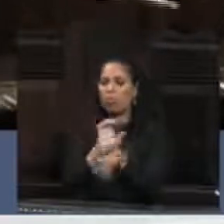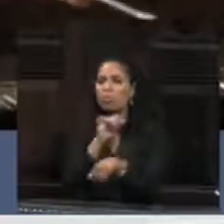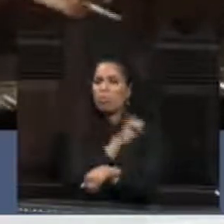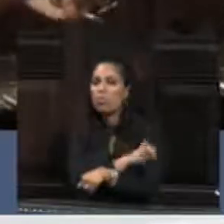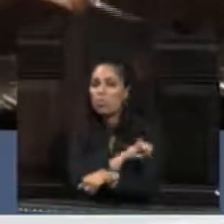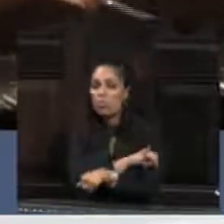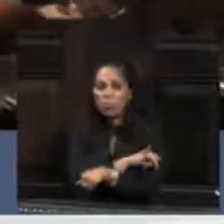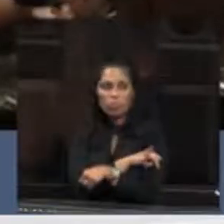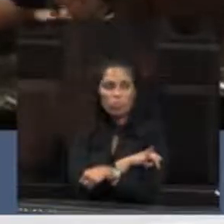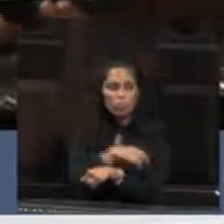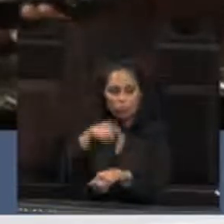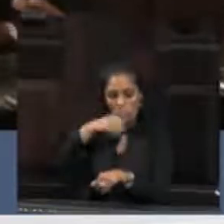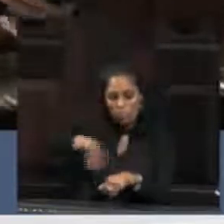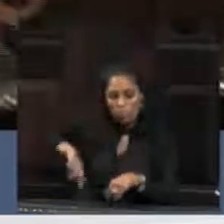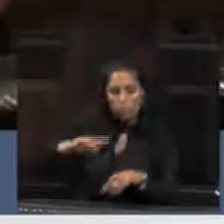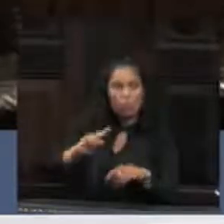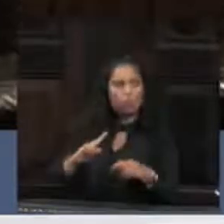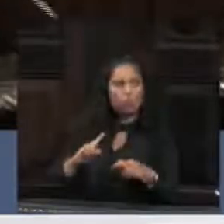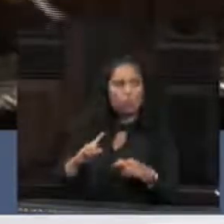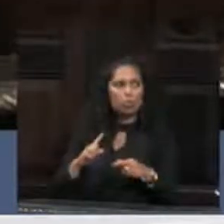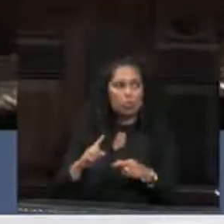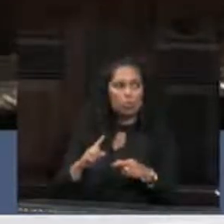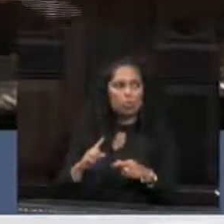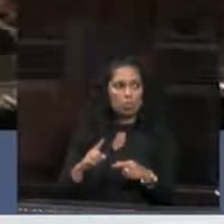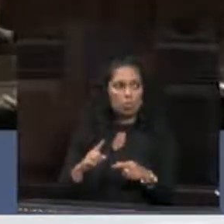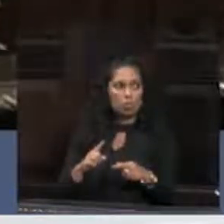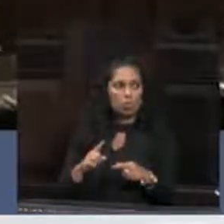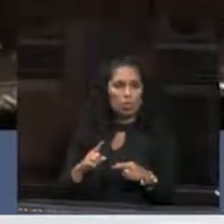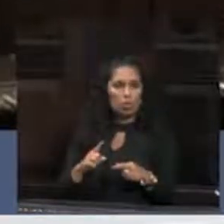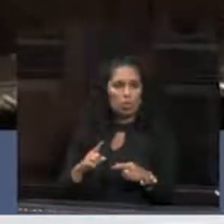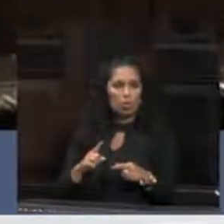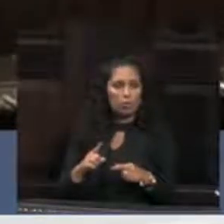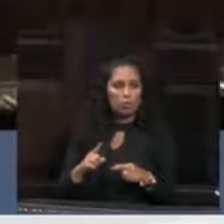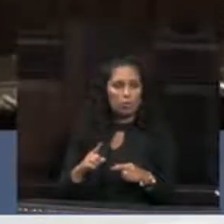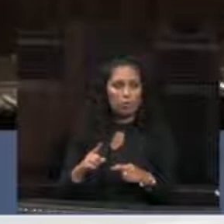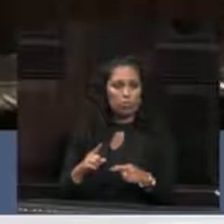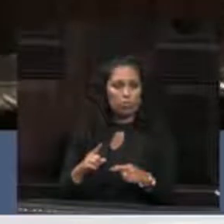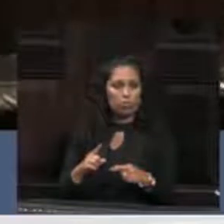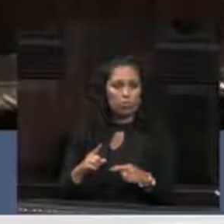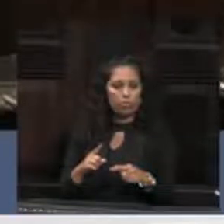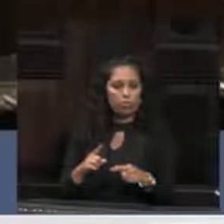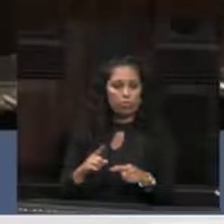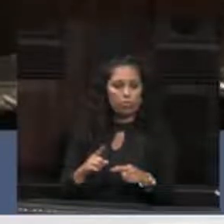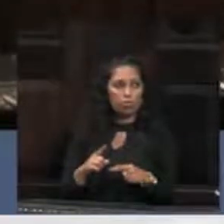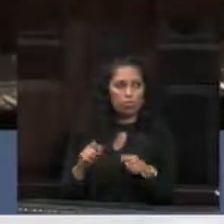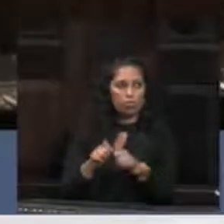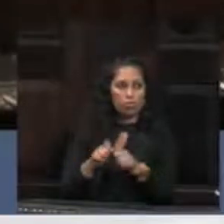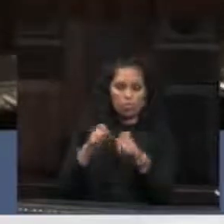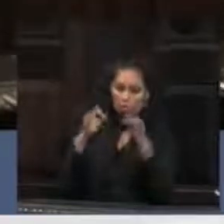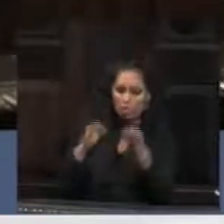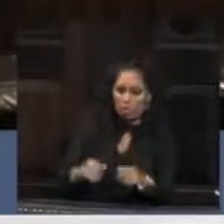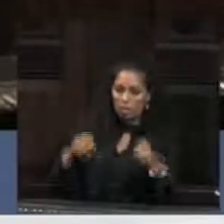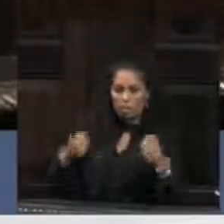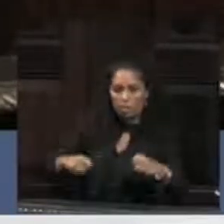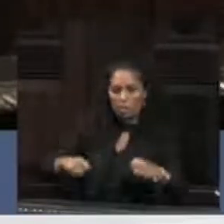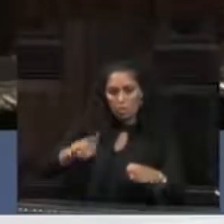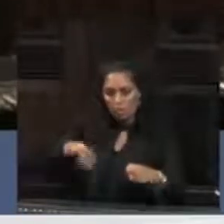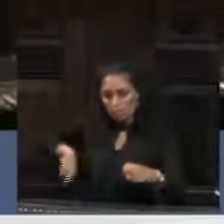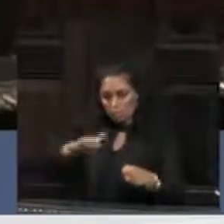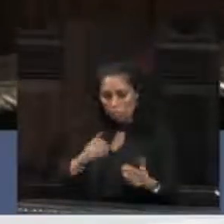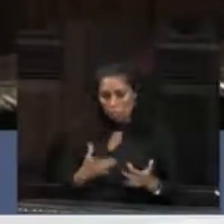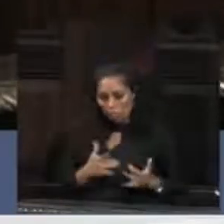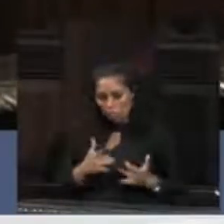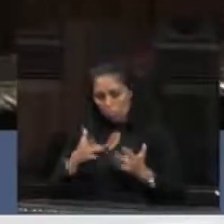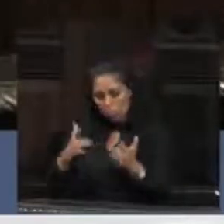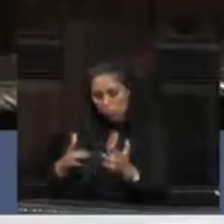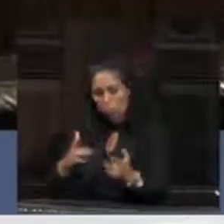Janeiro, para isso as pessoas se colocaram à disposição para ocuparem cargos eletivos